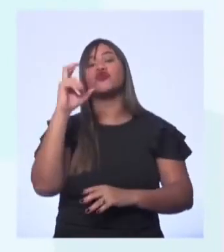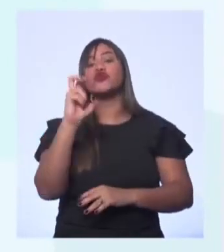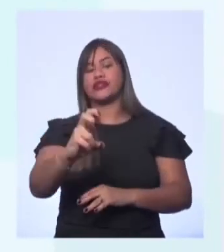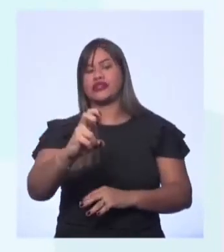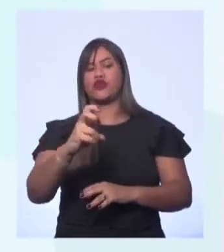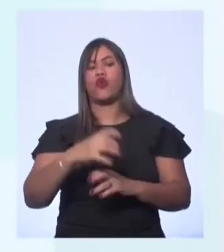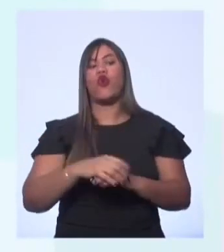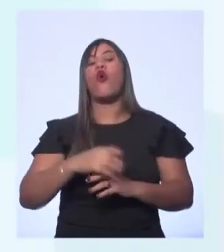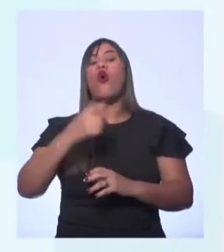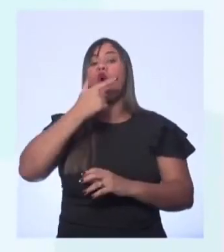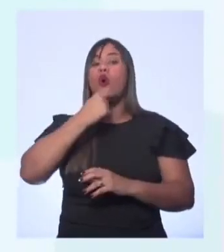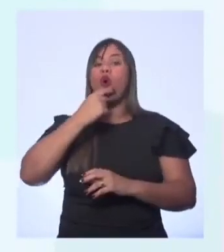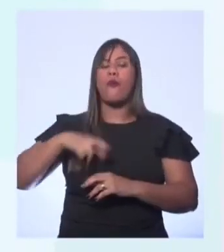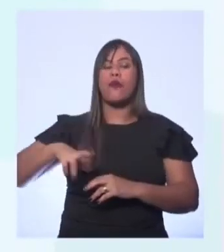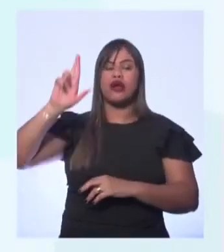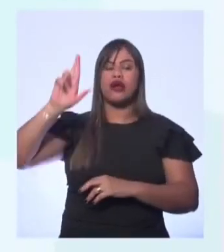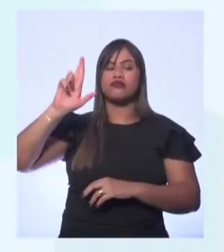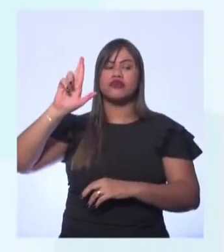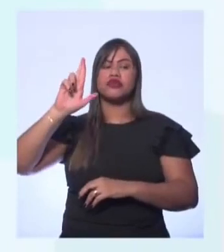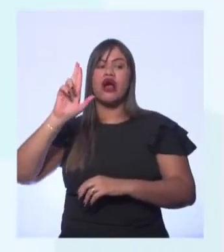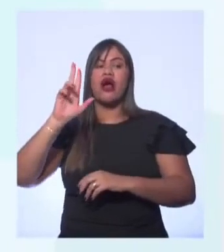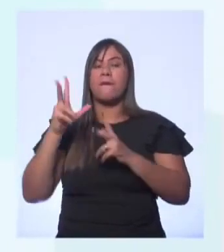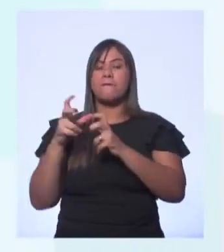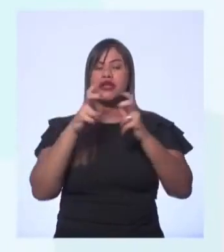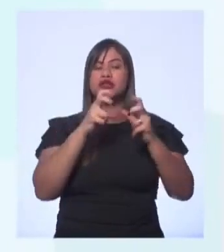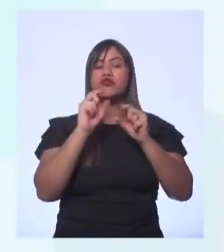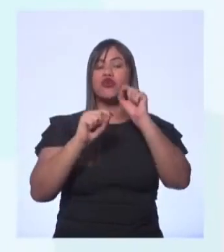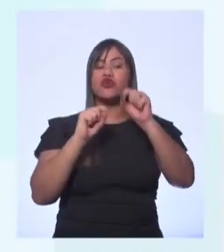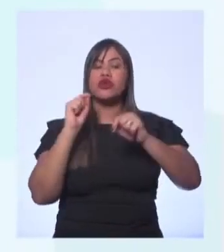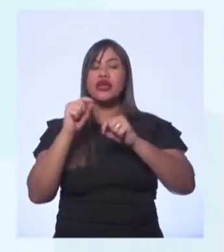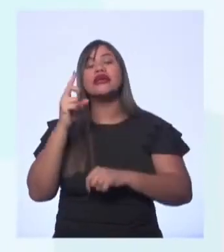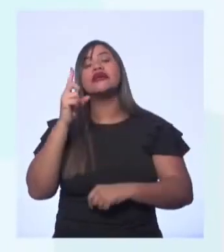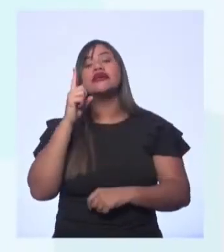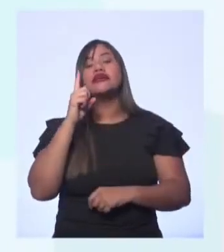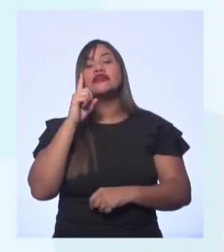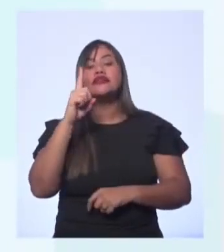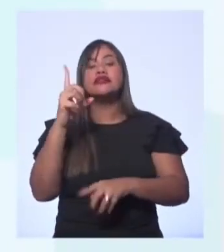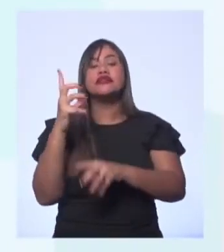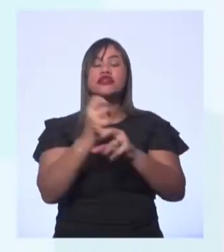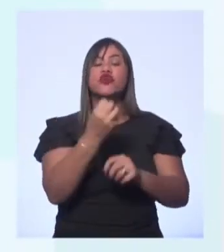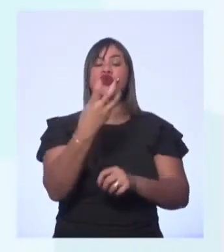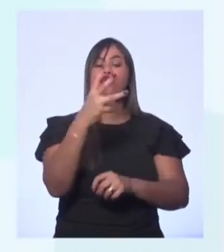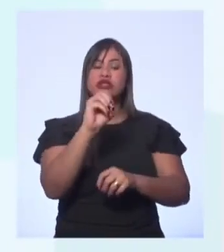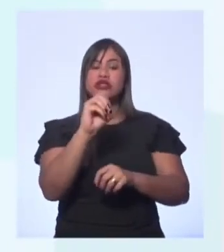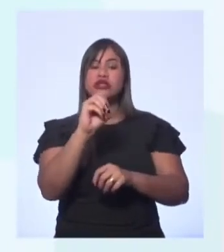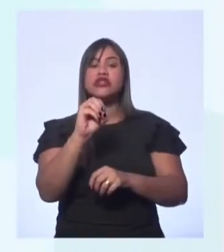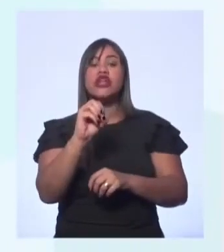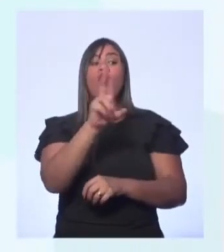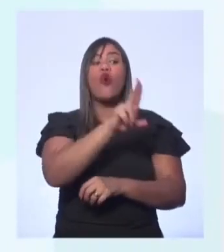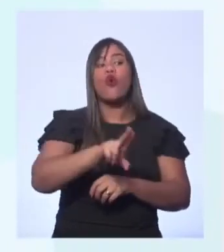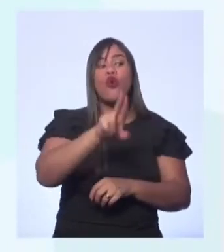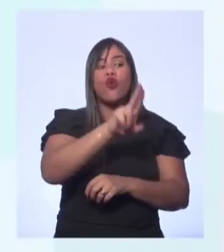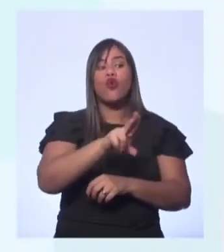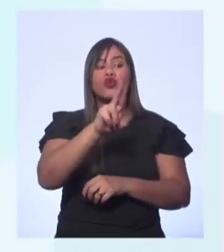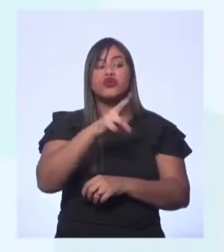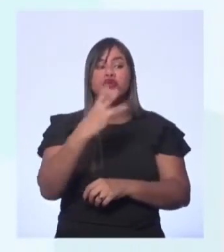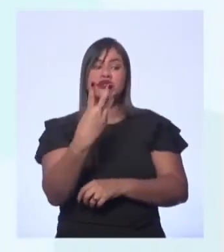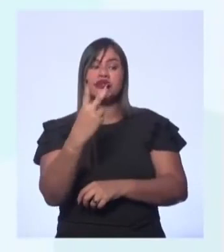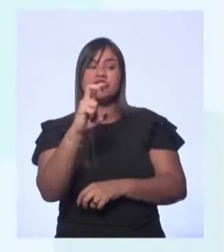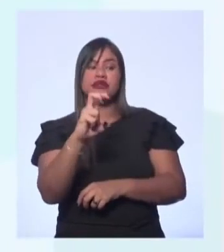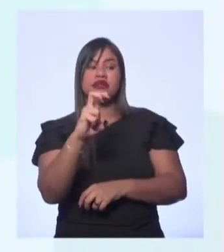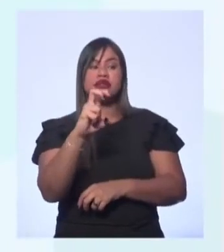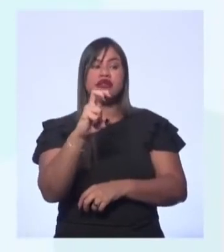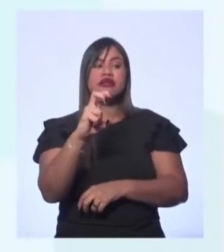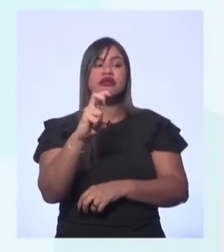o proprietário verificou que, em 30 dias, houve o consumo de 315 kWh